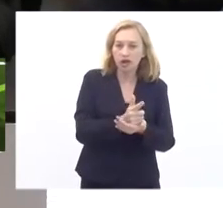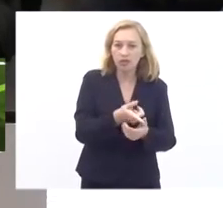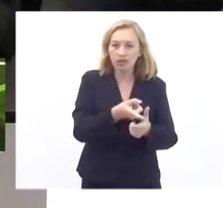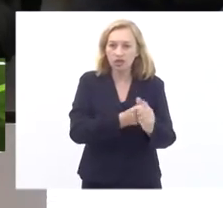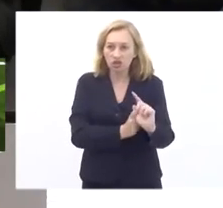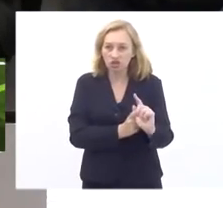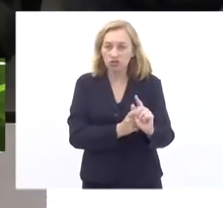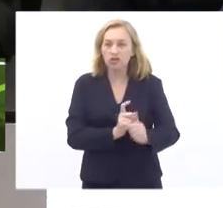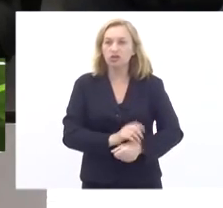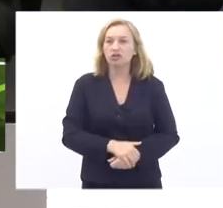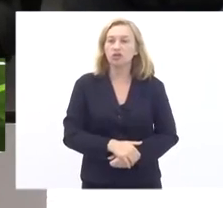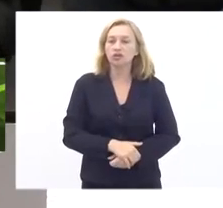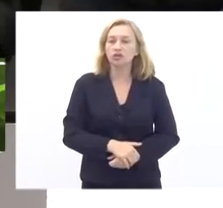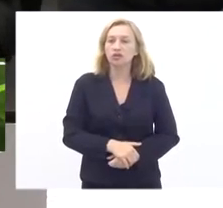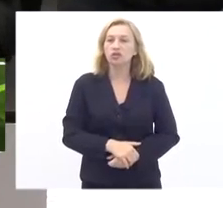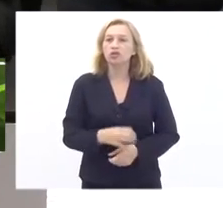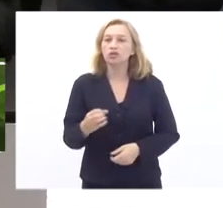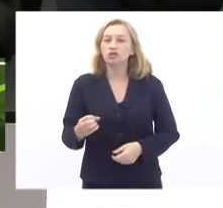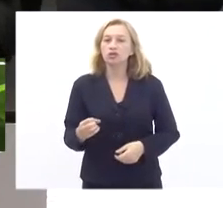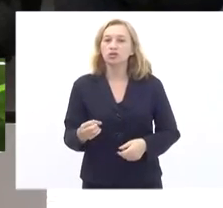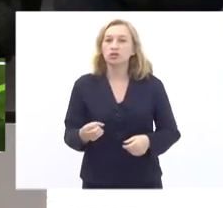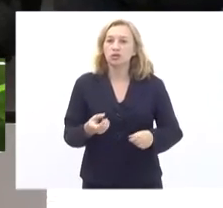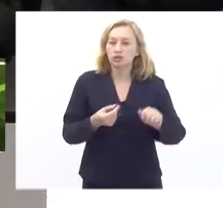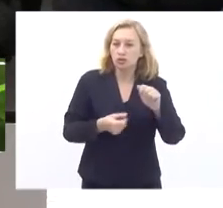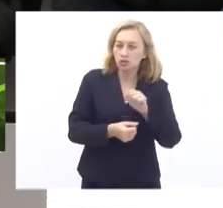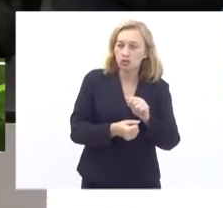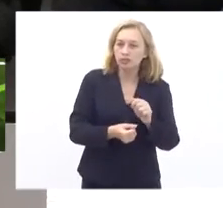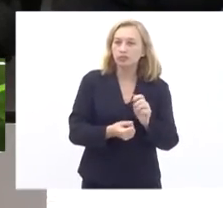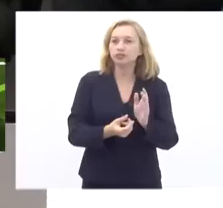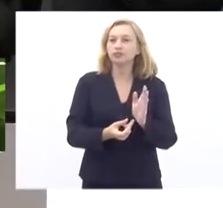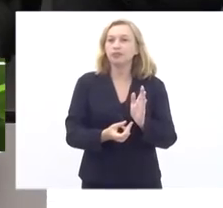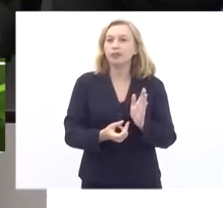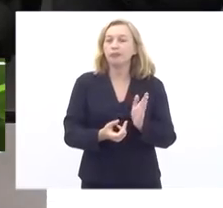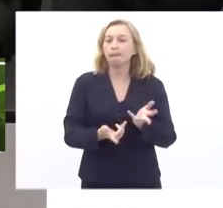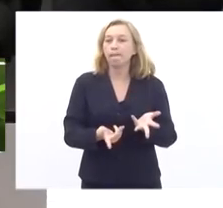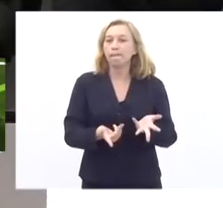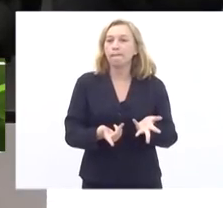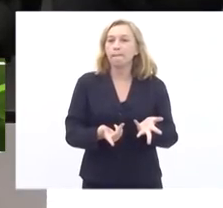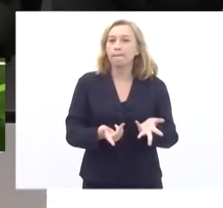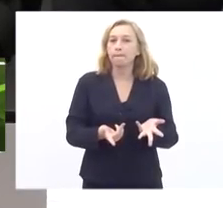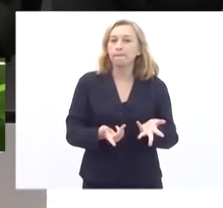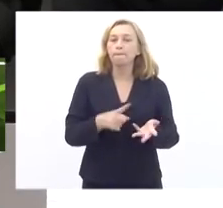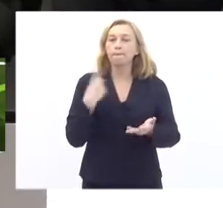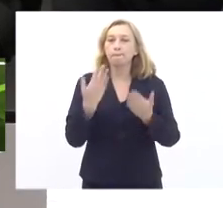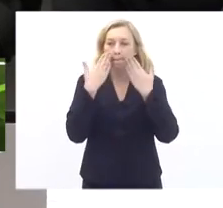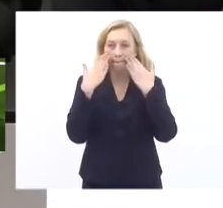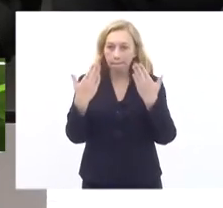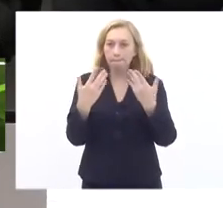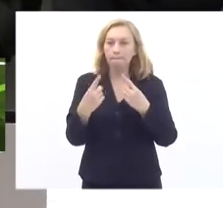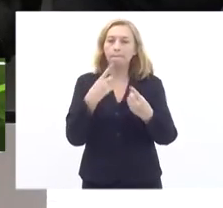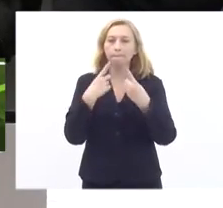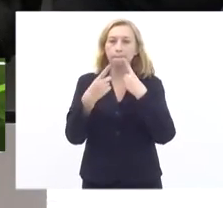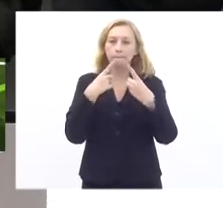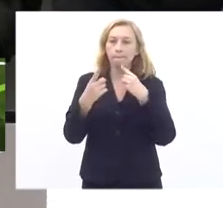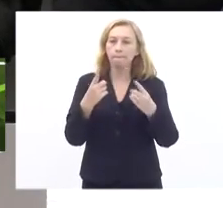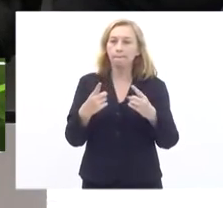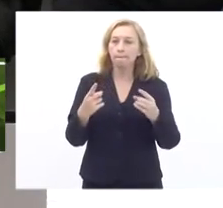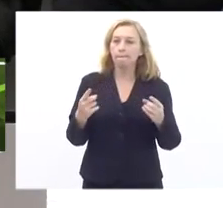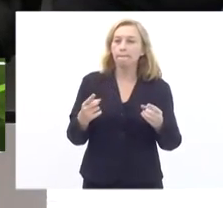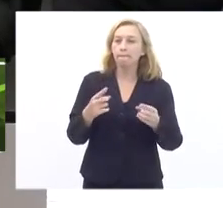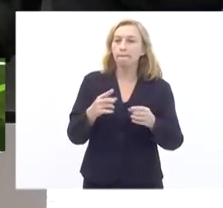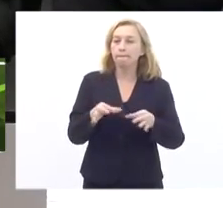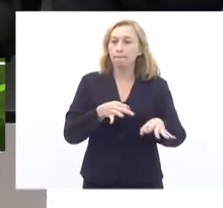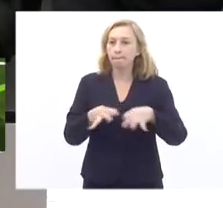dívidas com os nossos credores. E nesse período, nós vamos apresentar e discutir um plano com os credores,